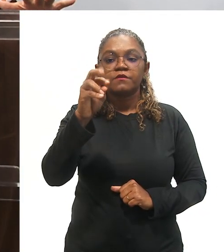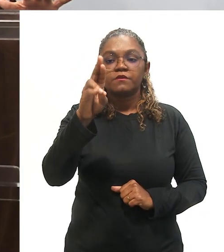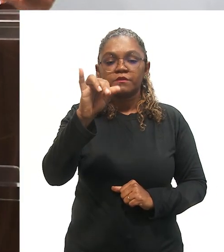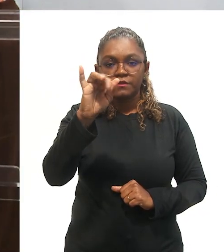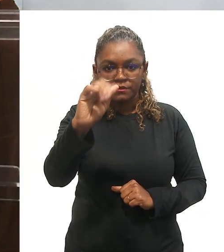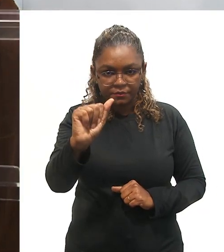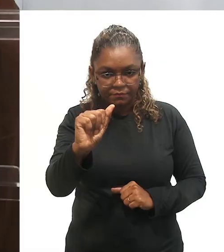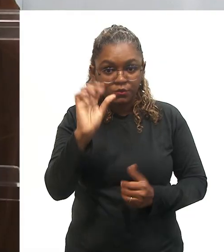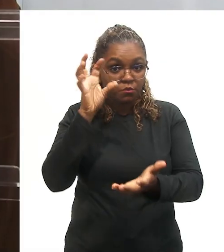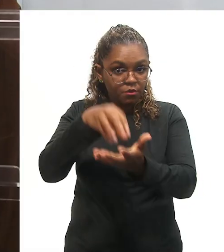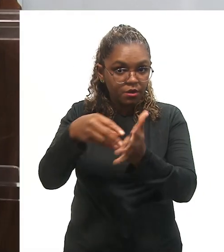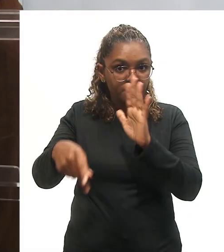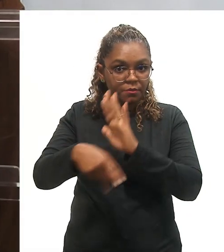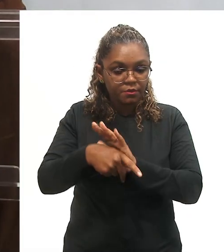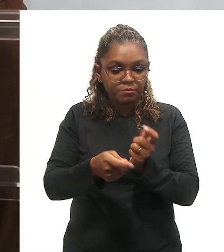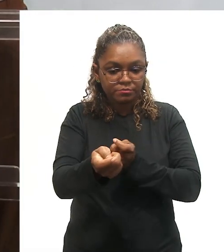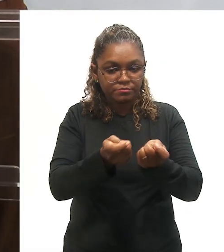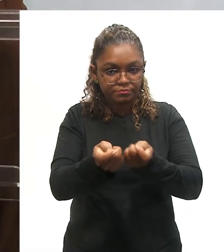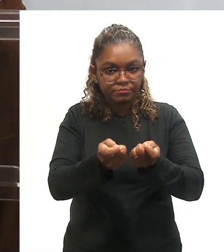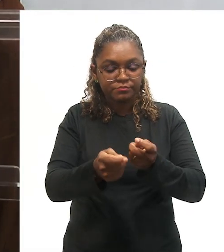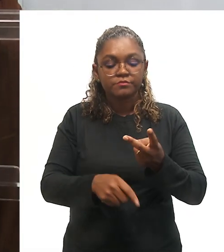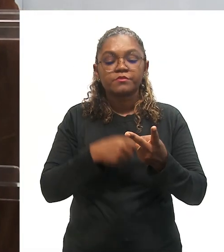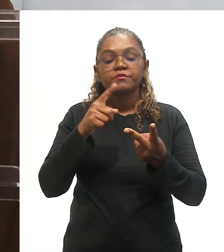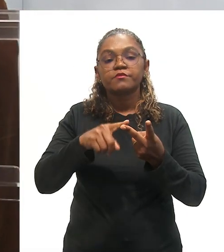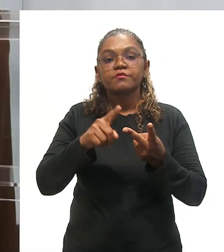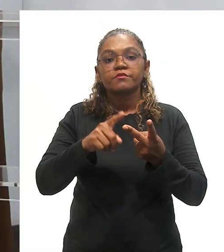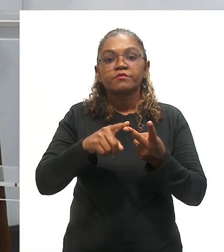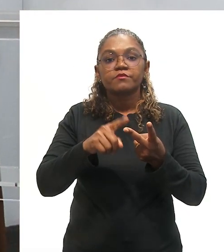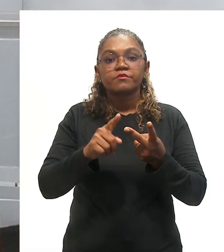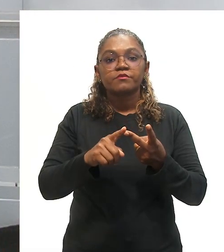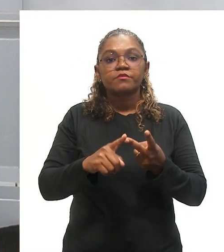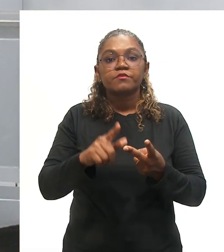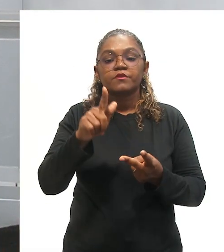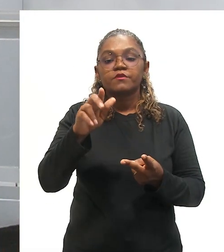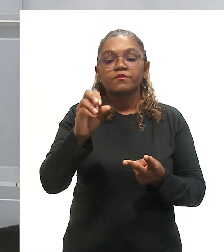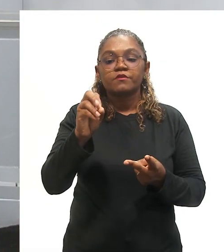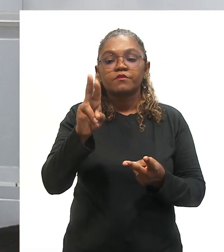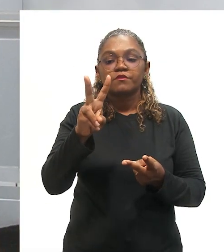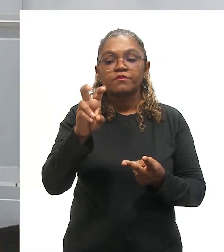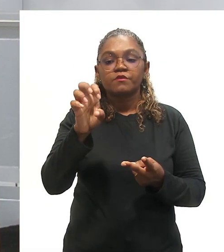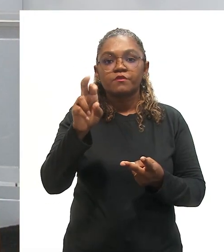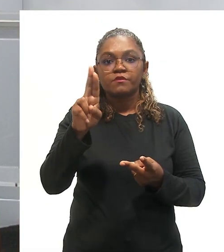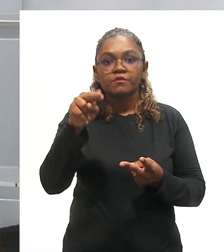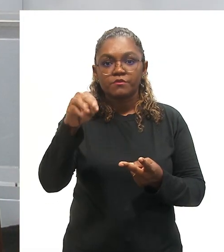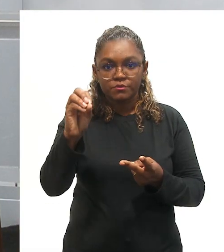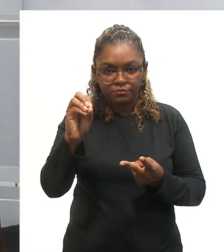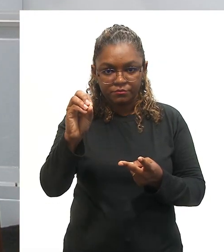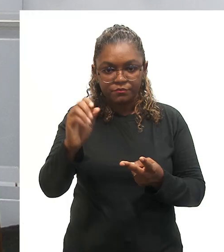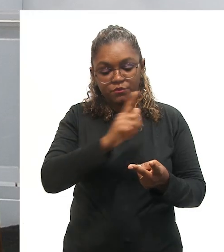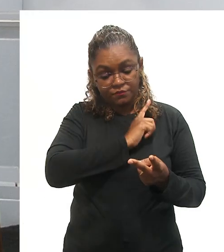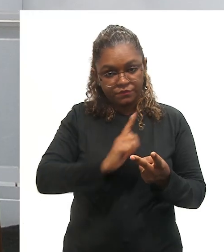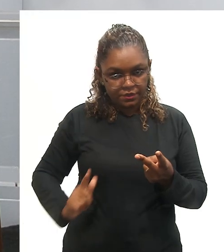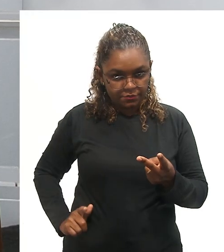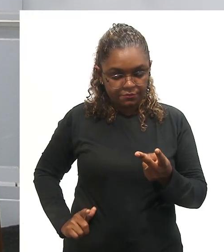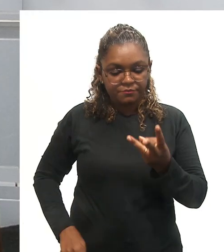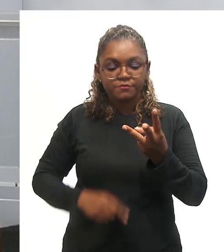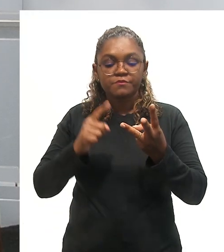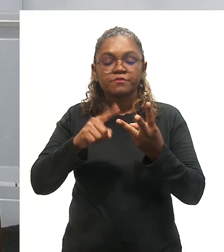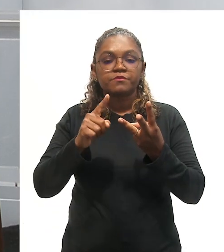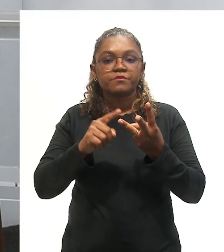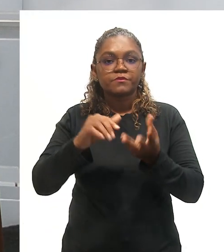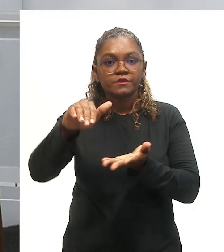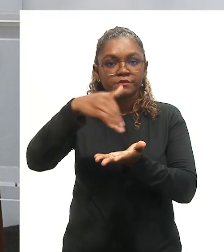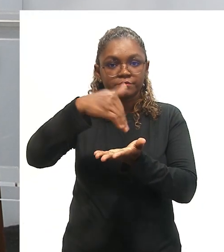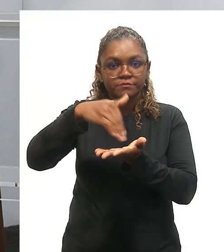e temos o governo do estado. O governo tem suas secretarias.